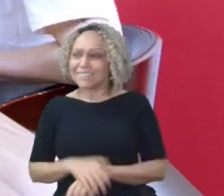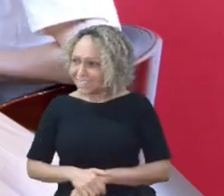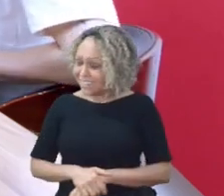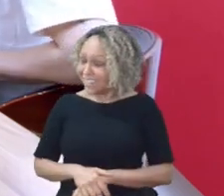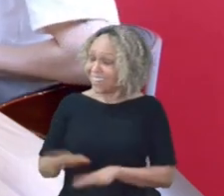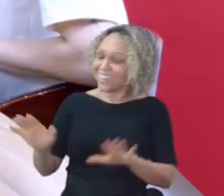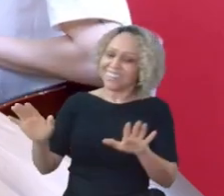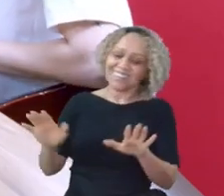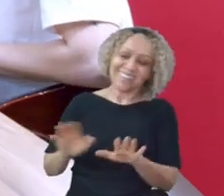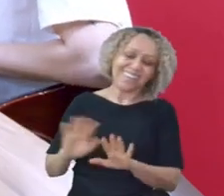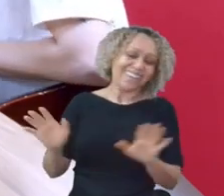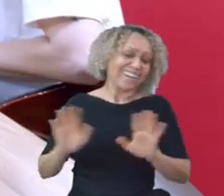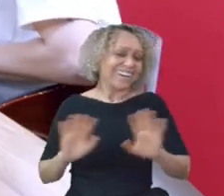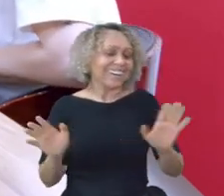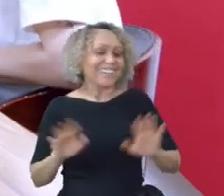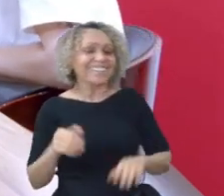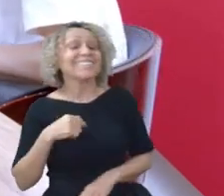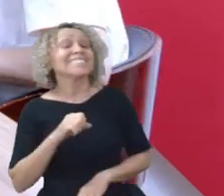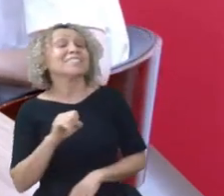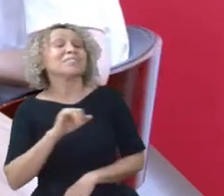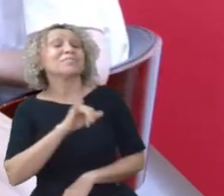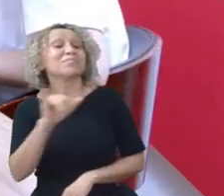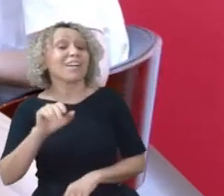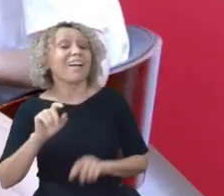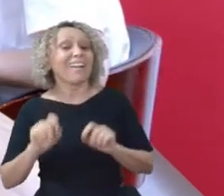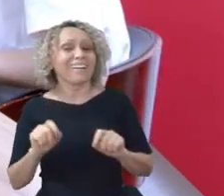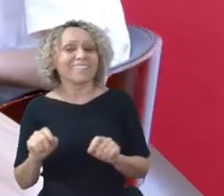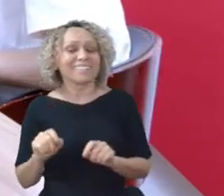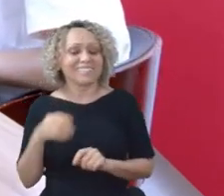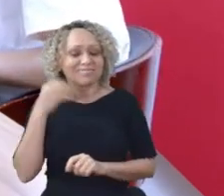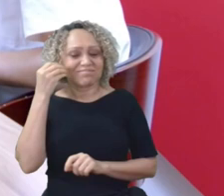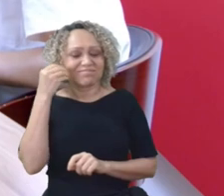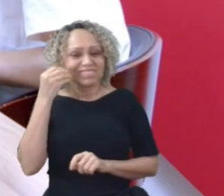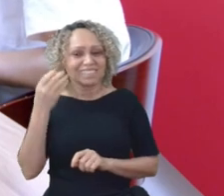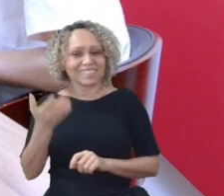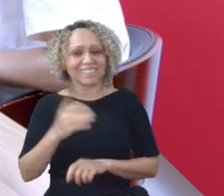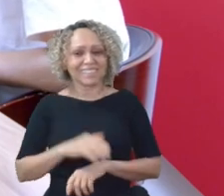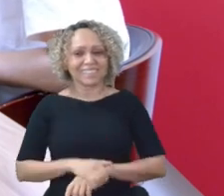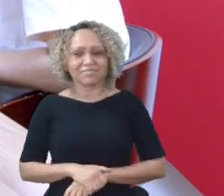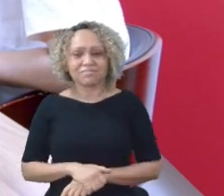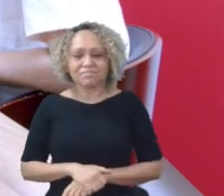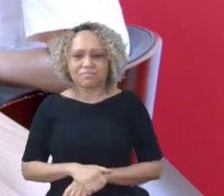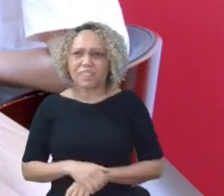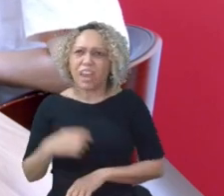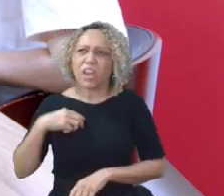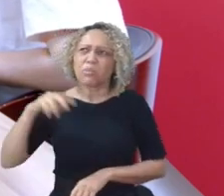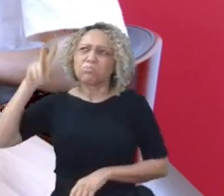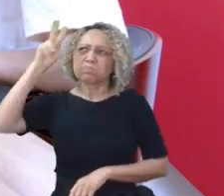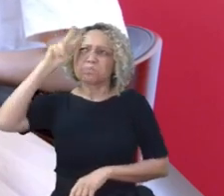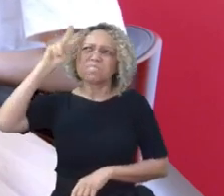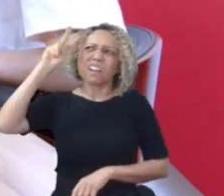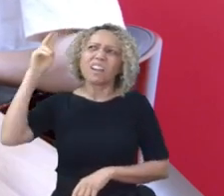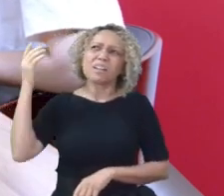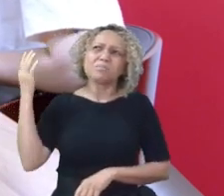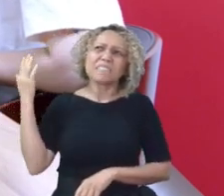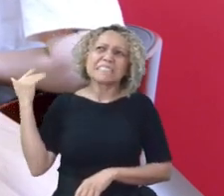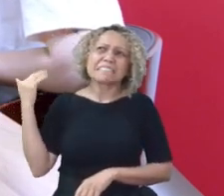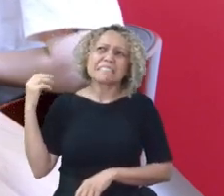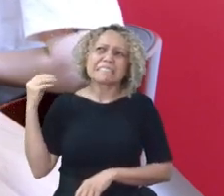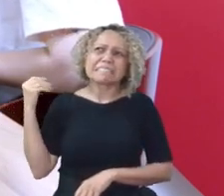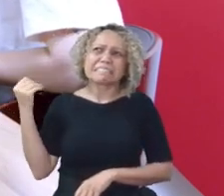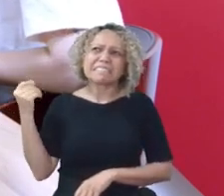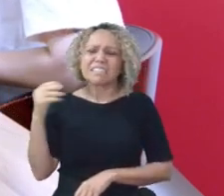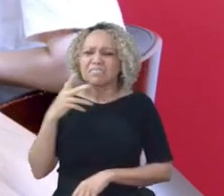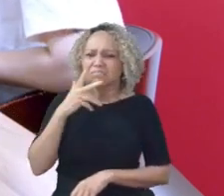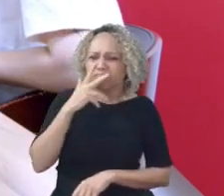Ele conta isso, como foi essa experiência pra gente? Foi incrível, assim. Eu não tenho muita lembrança, porque faz muito tempo. Eu tinha